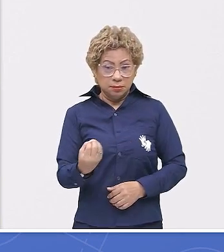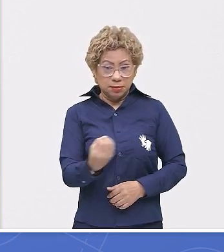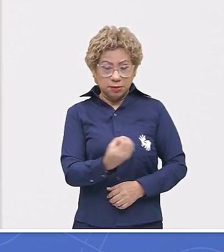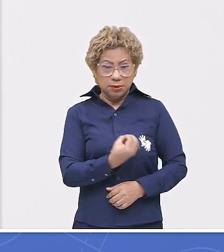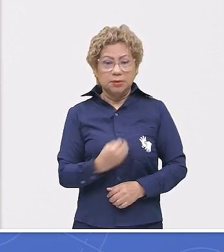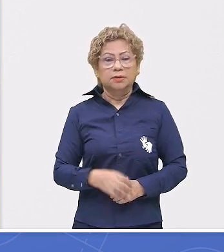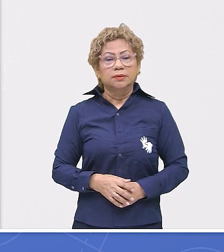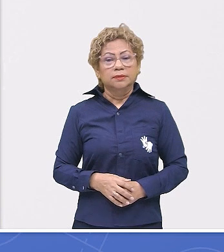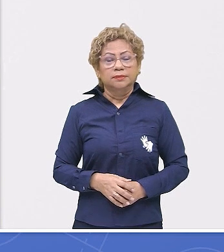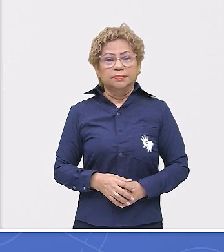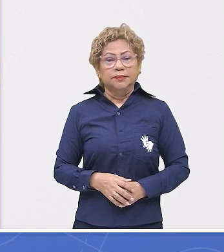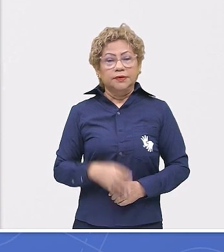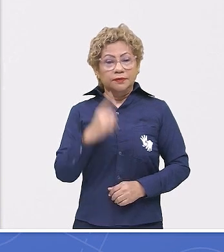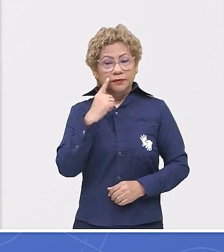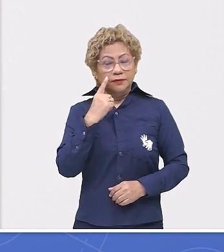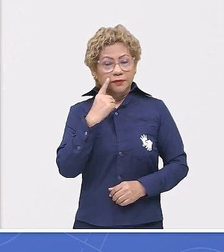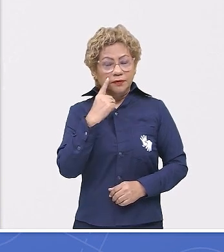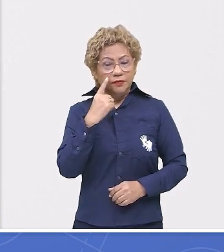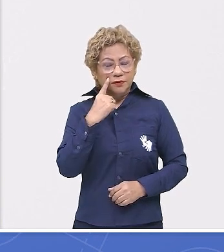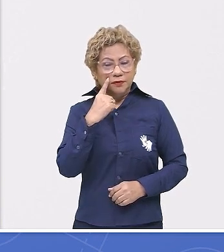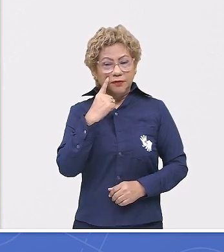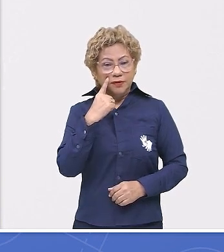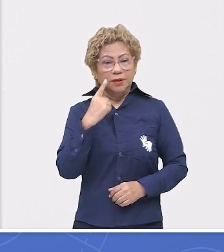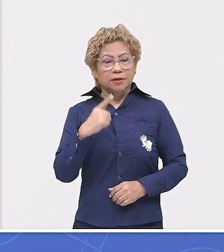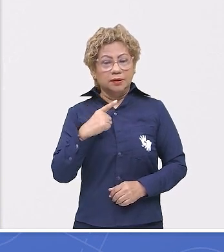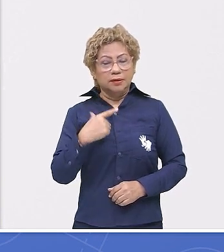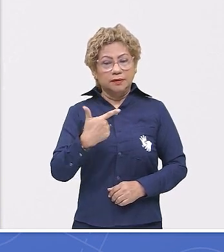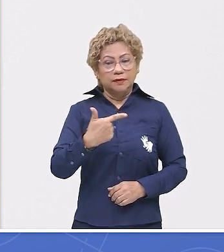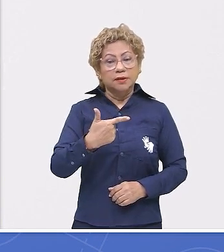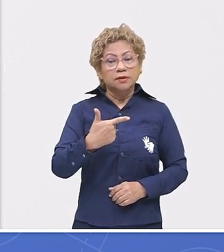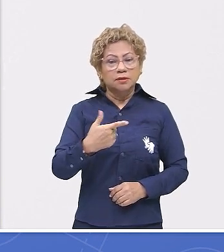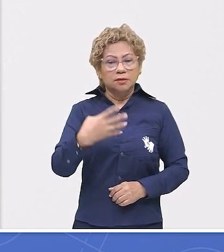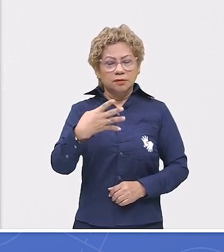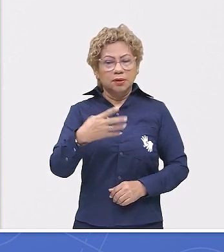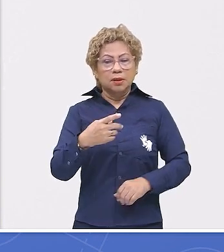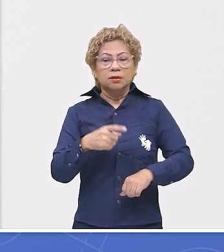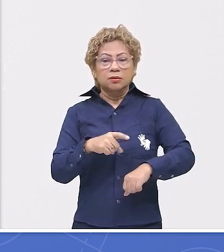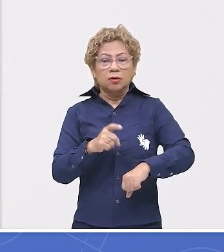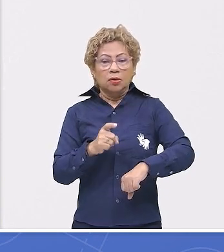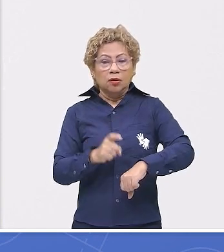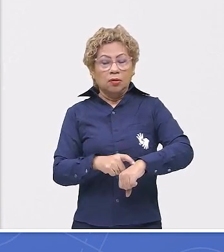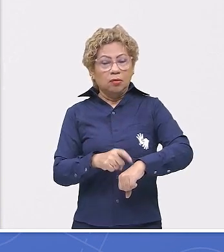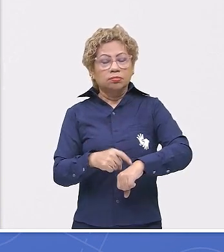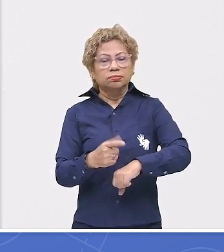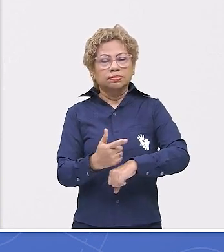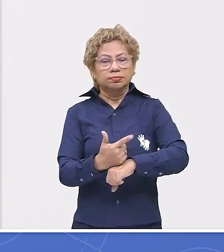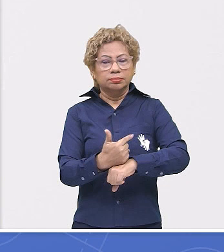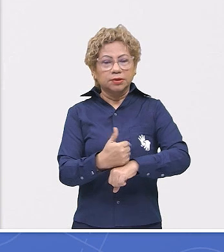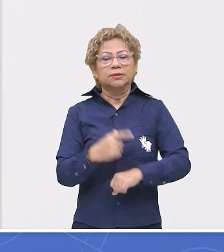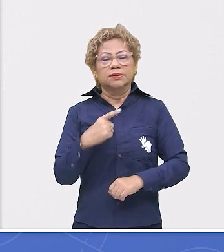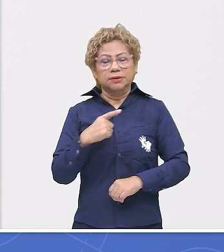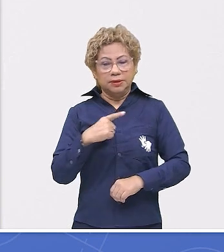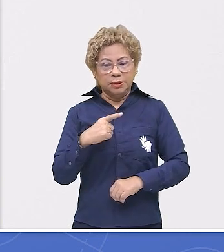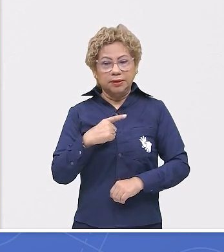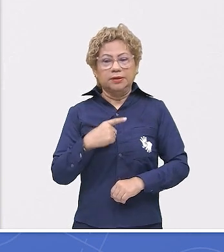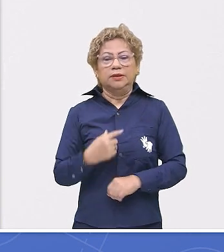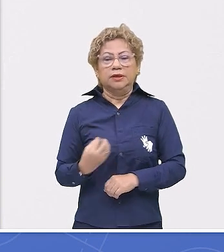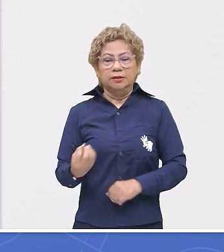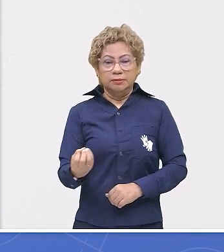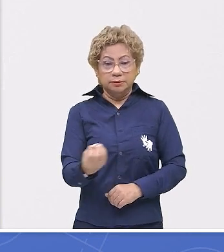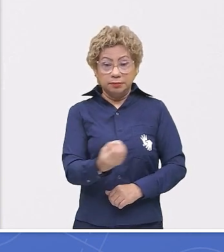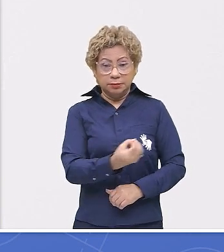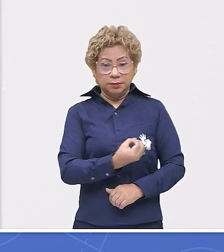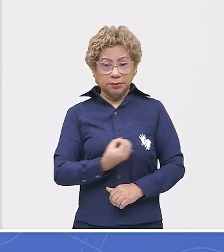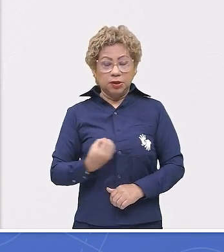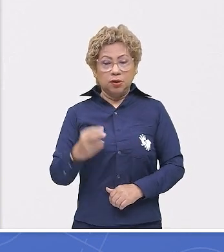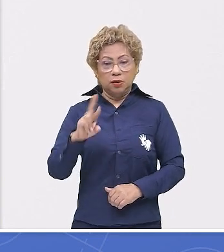gente observa e verifica que dura 24 horas, mas se a gente for verificar, tá? Esse movimento de rotação, ele vai